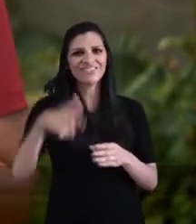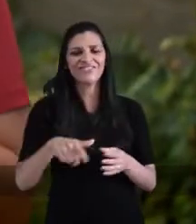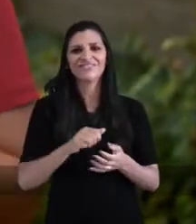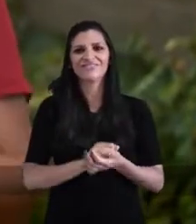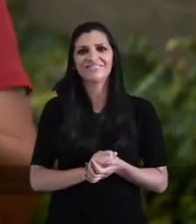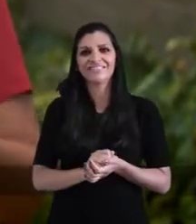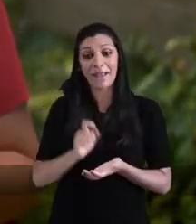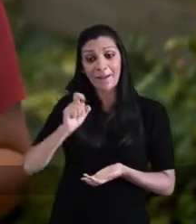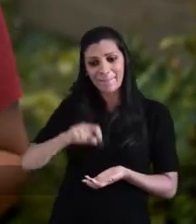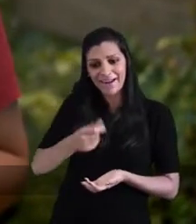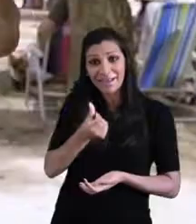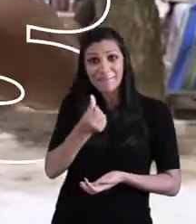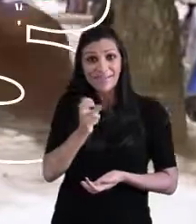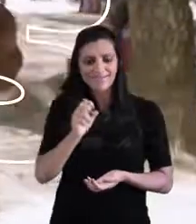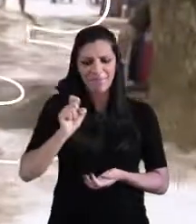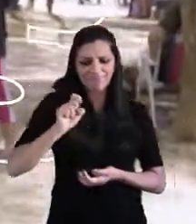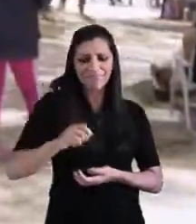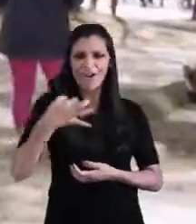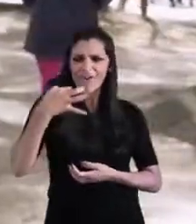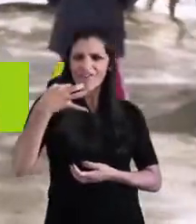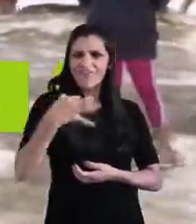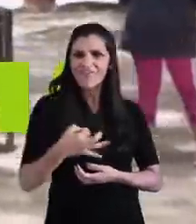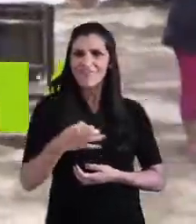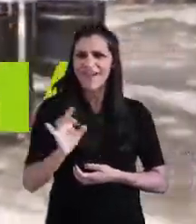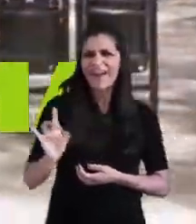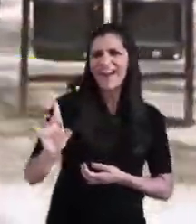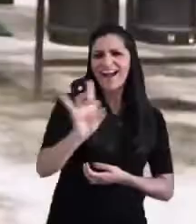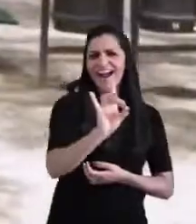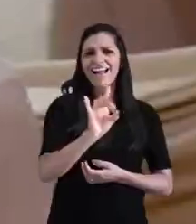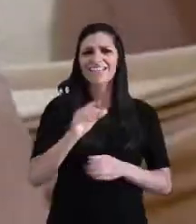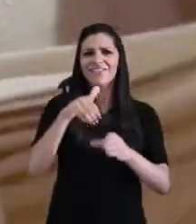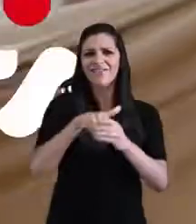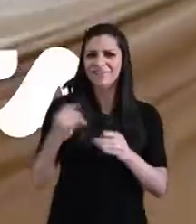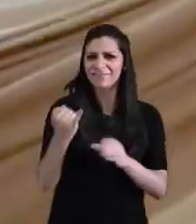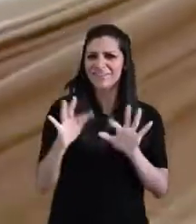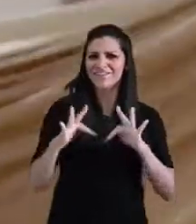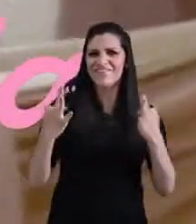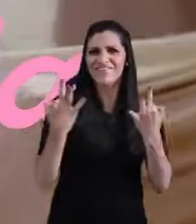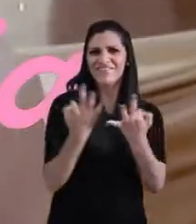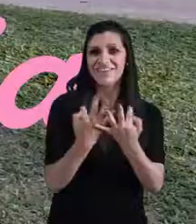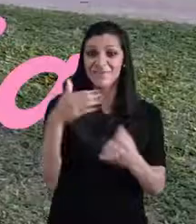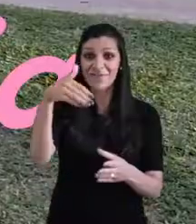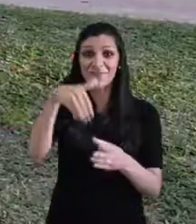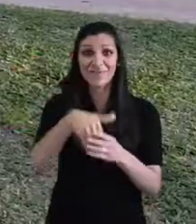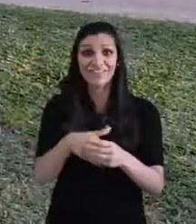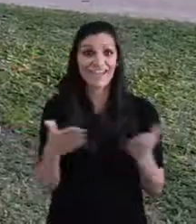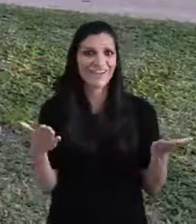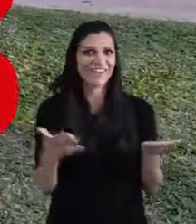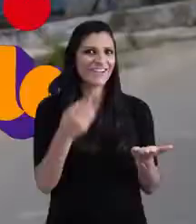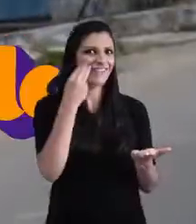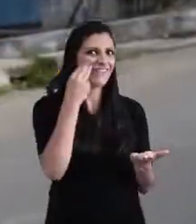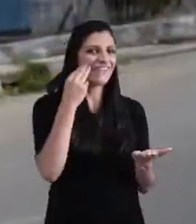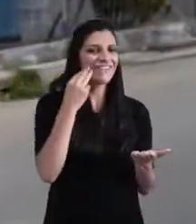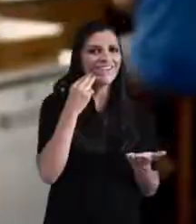que tu queres ver na tua cidade. Aperta 65 e depois confirma. Cada voto conta de toda a família.